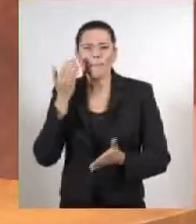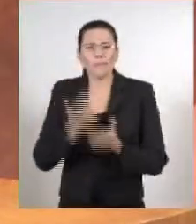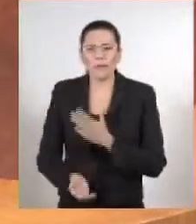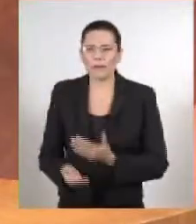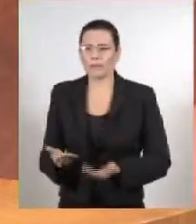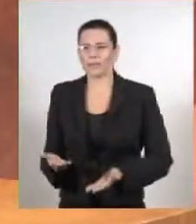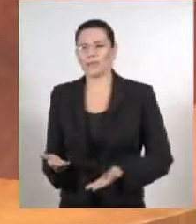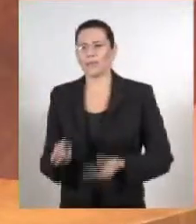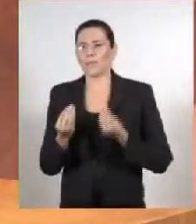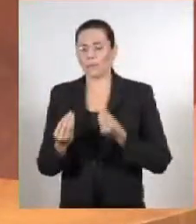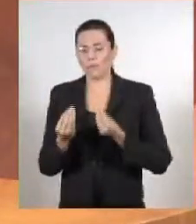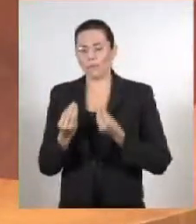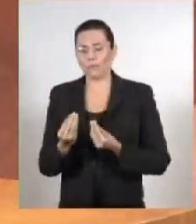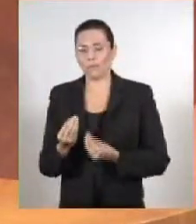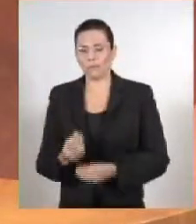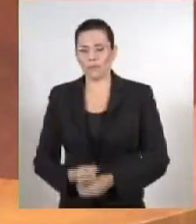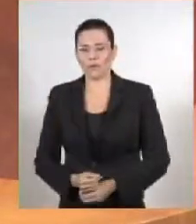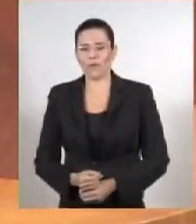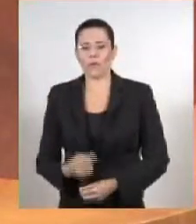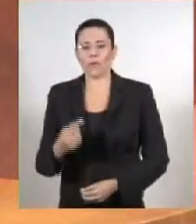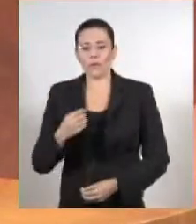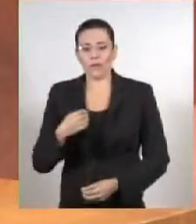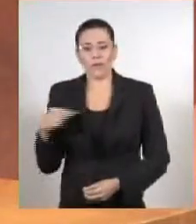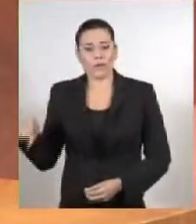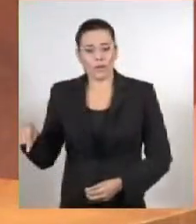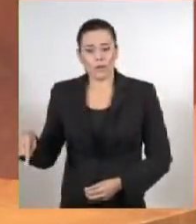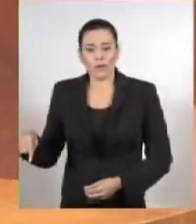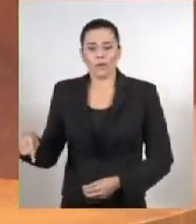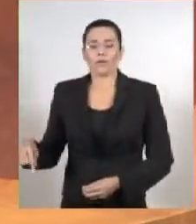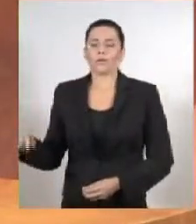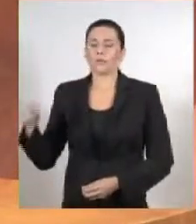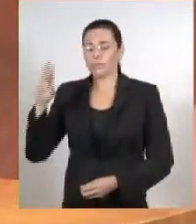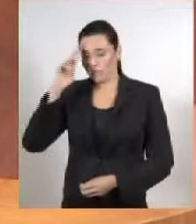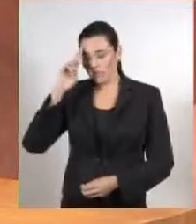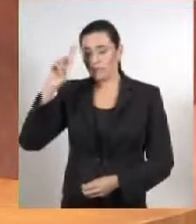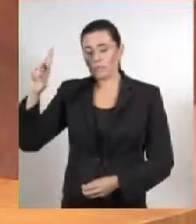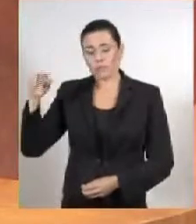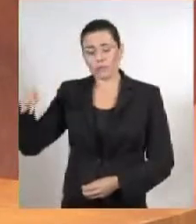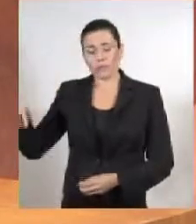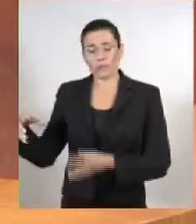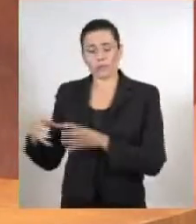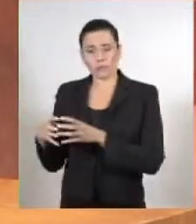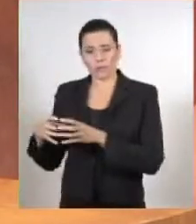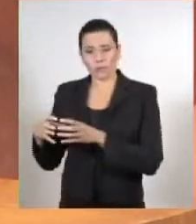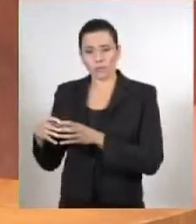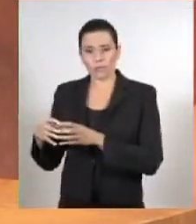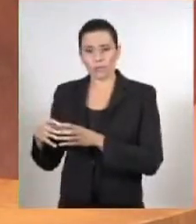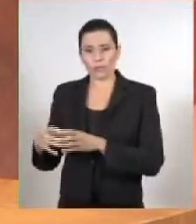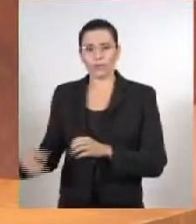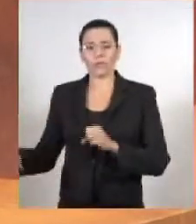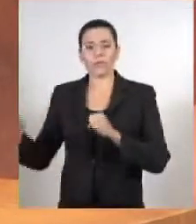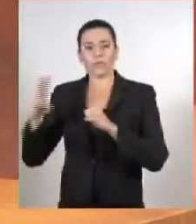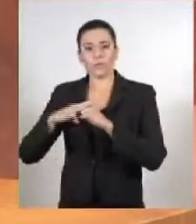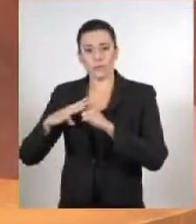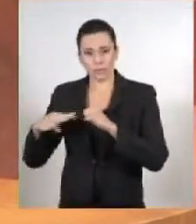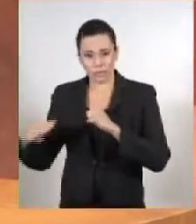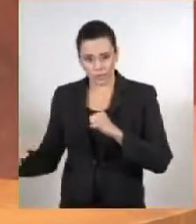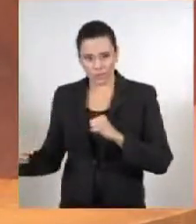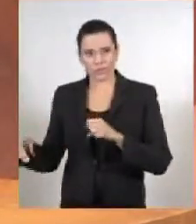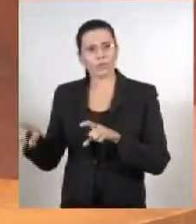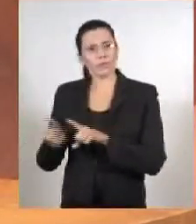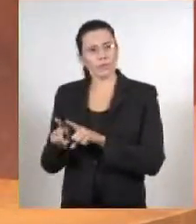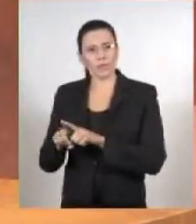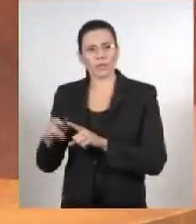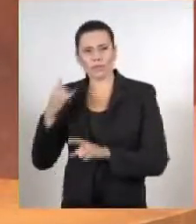por telefone, o nobre superintendente falou com nos diretores da Alumar, o Nilson, e